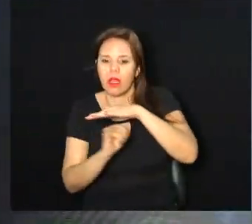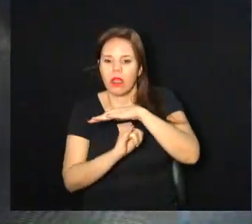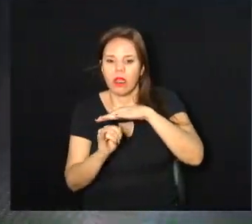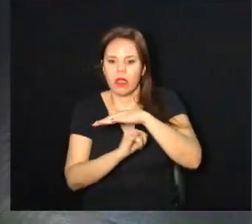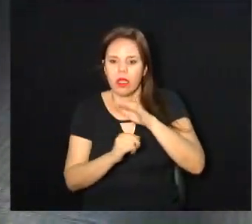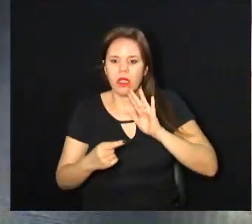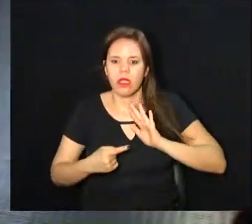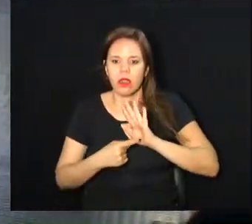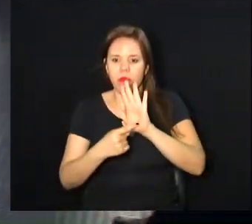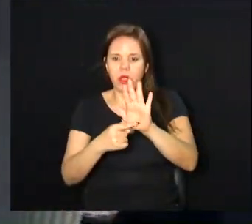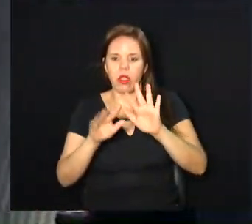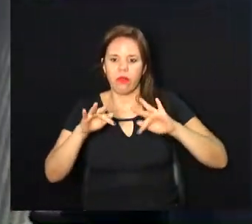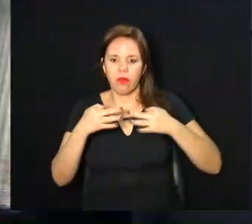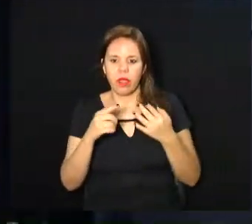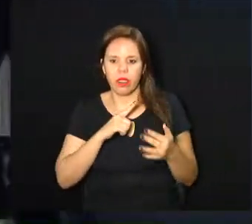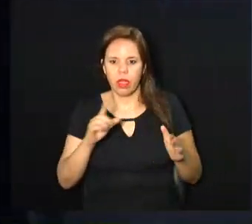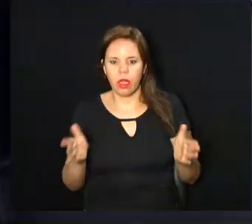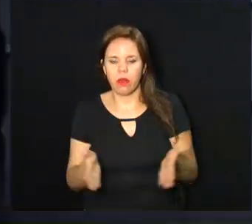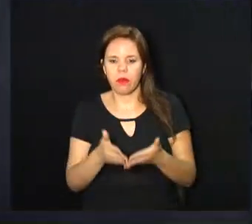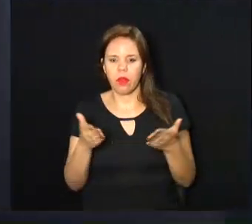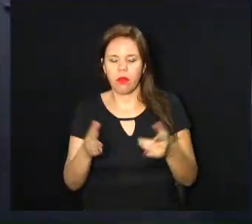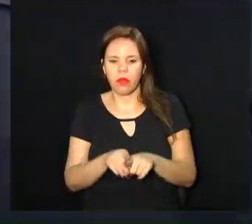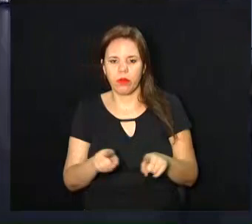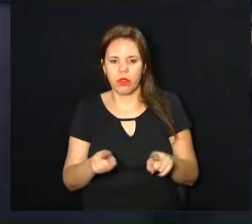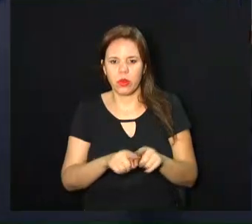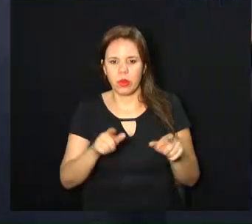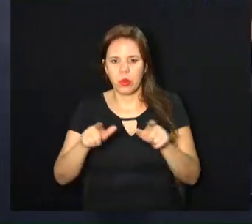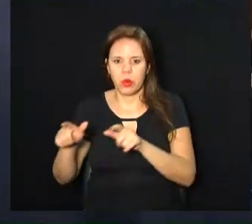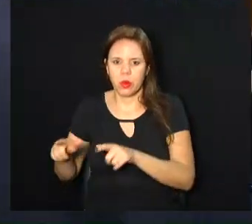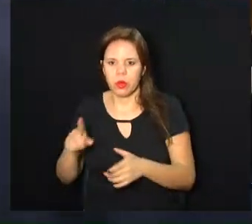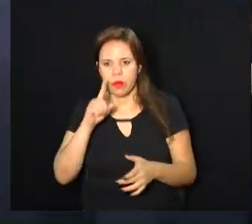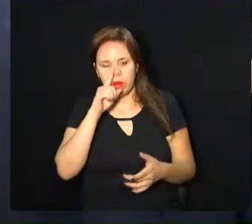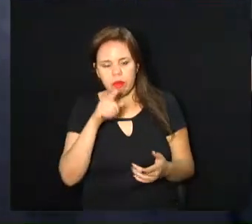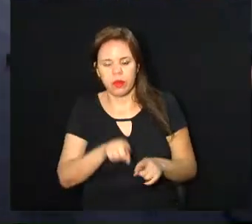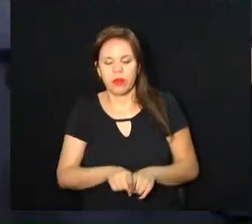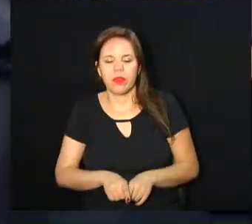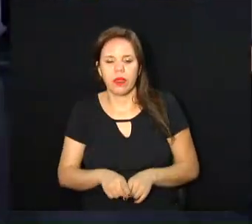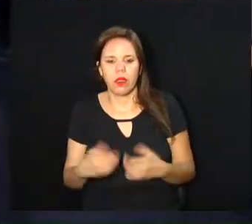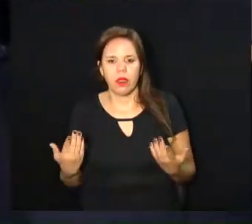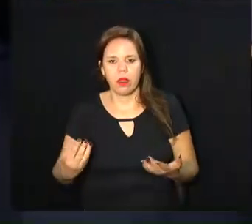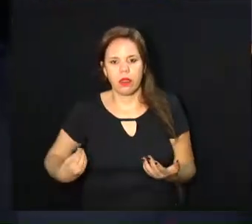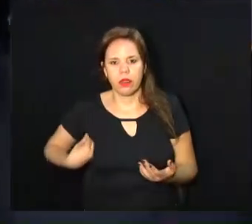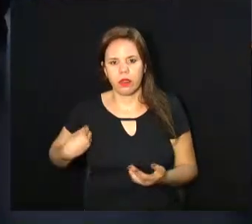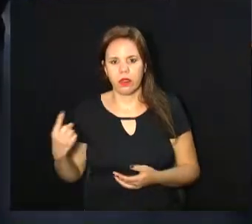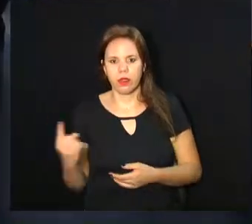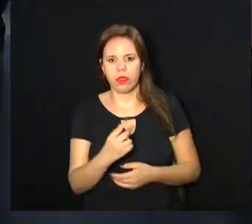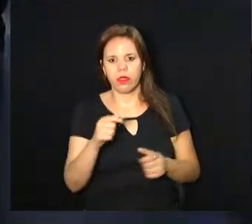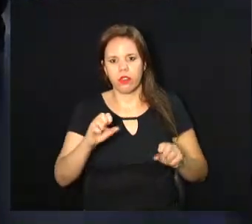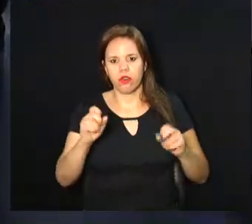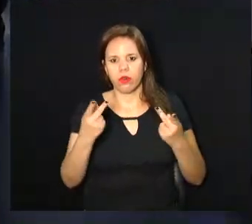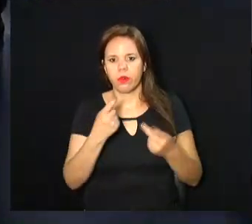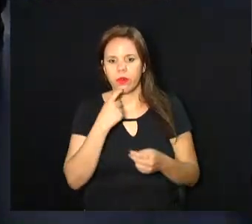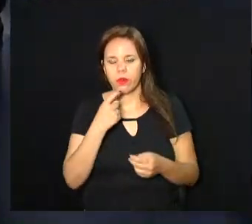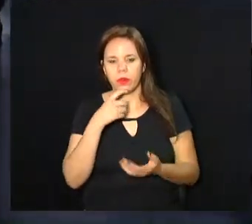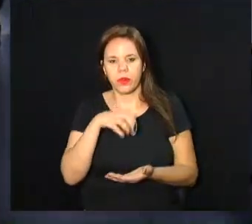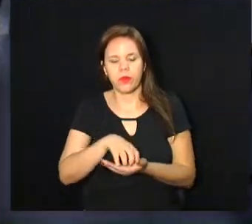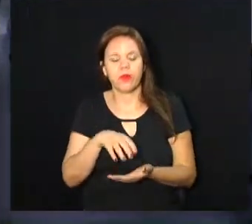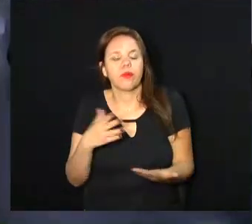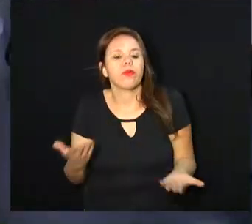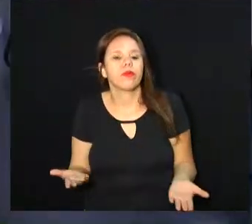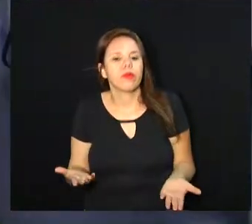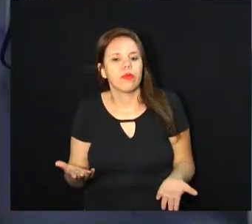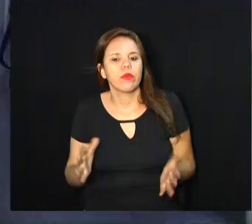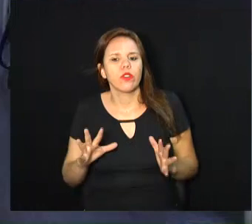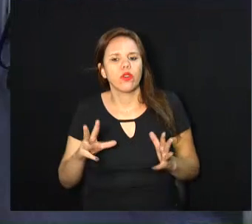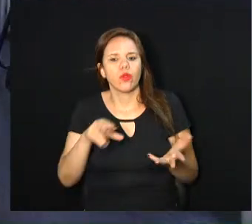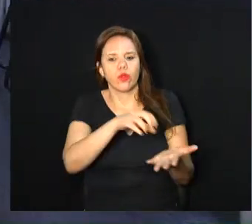apresentam famílias carentes, né, na vulnerabilidade. Agora, a gente está aqui no Campinas Shopping, nessa unidade de Poupa Tempo, mas todas